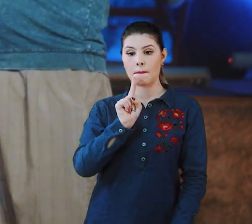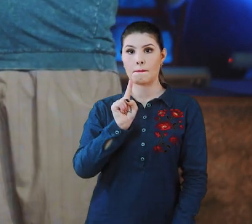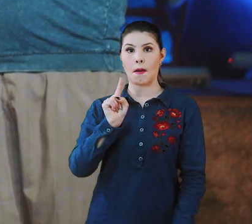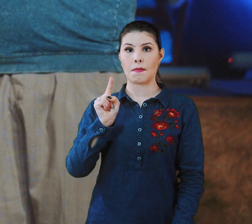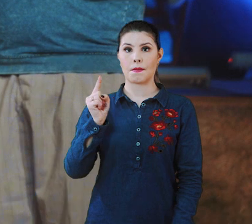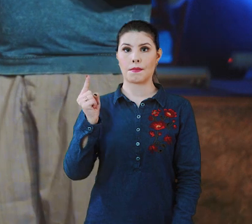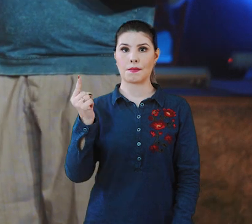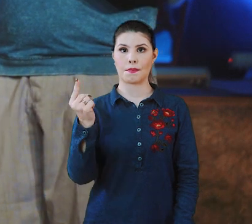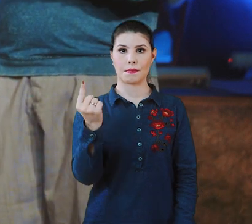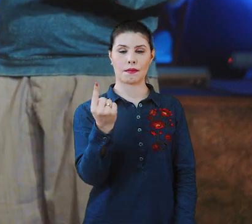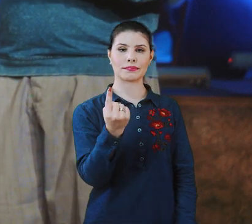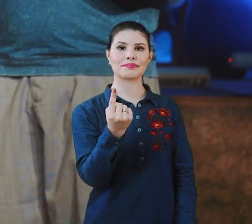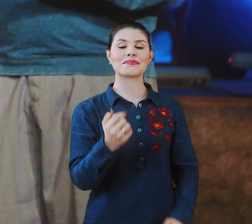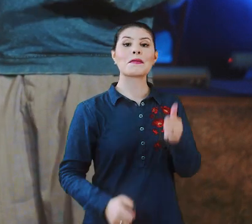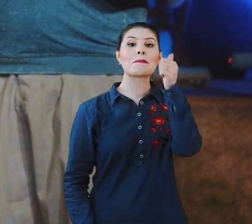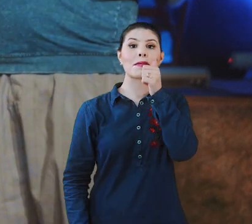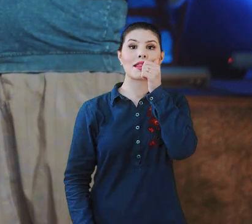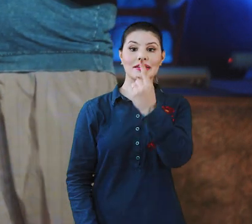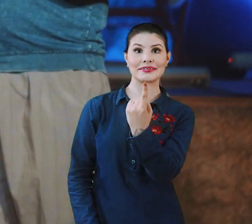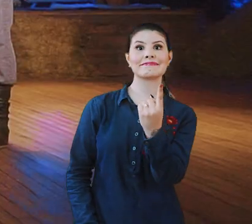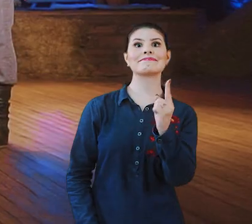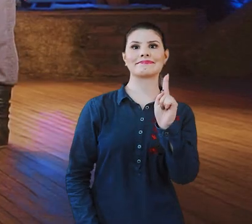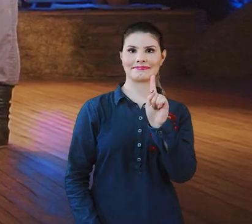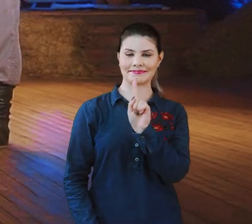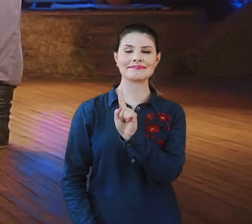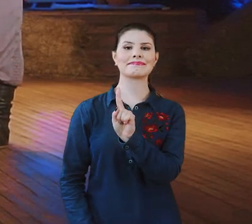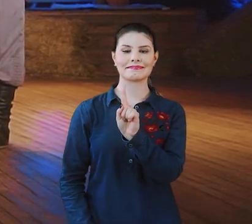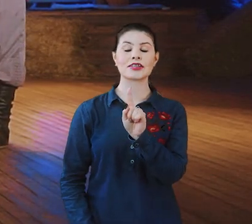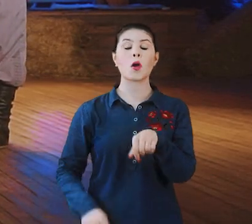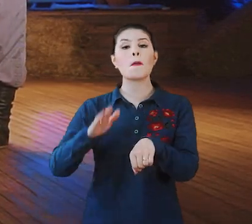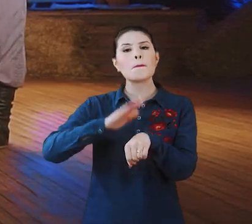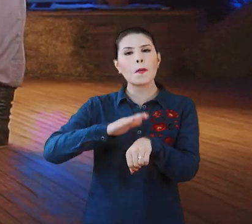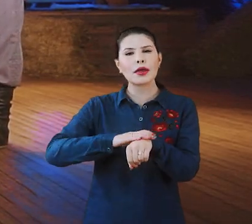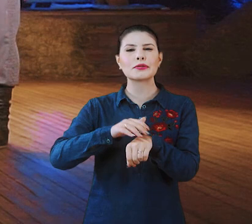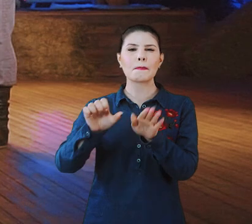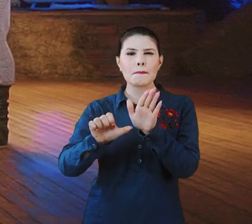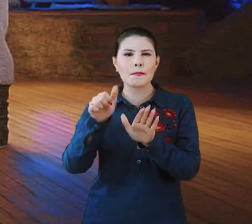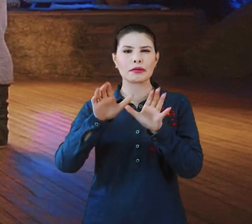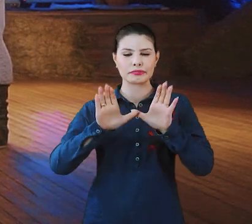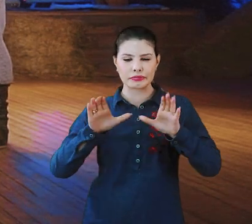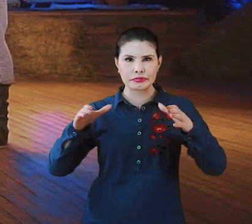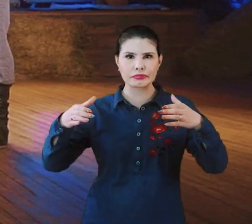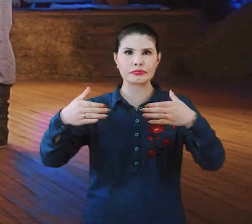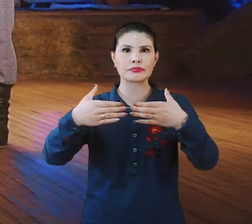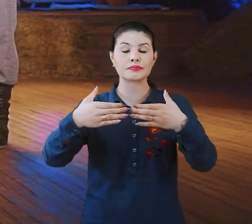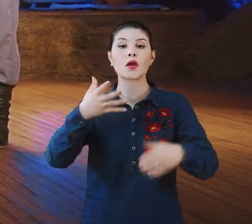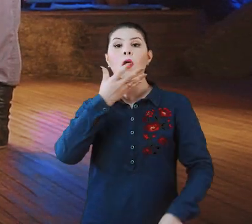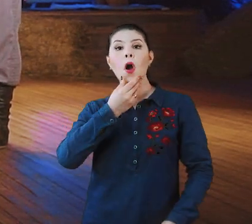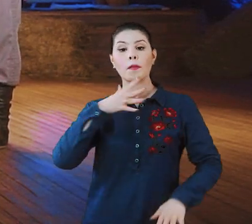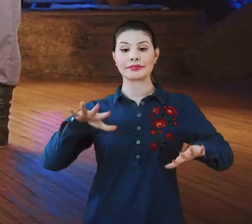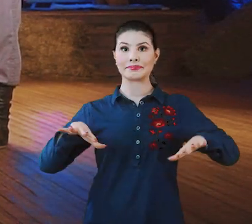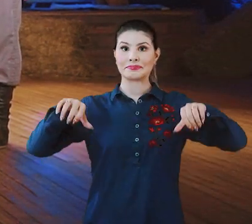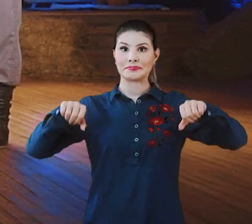sentido horário, as prendas no sentido anti-horário, sendo que nesse primeiro passeio, os peões lhe dão as mãos,